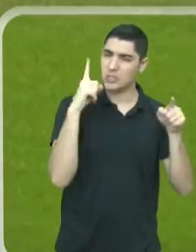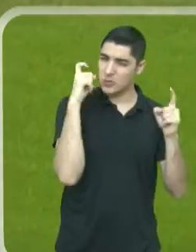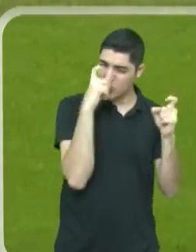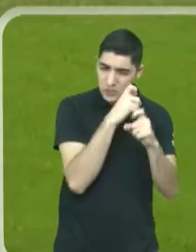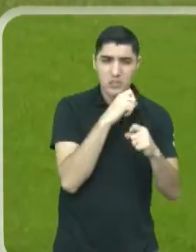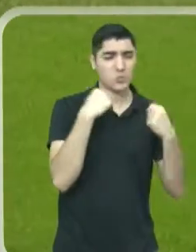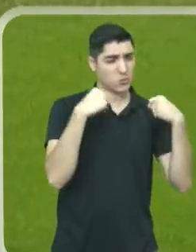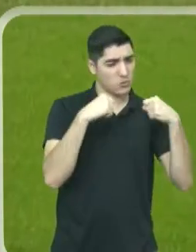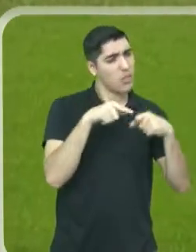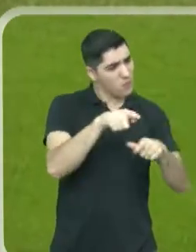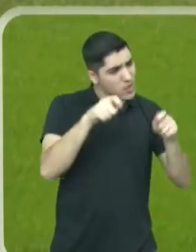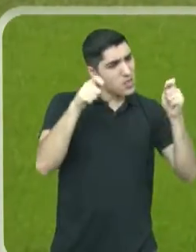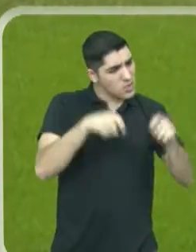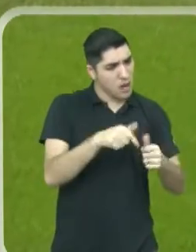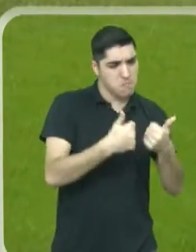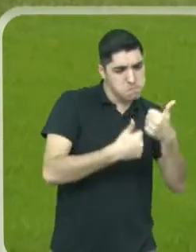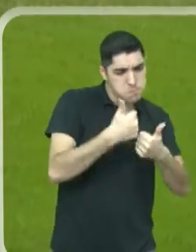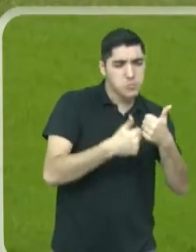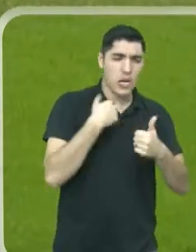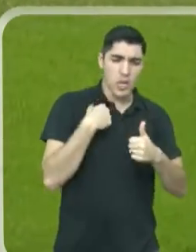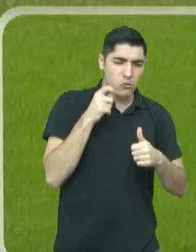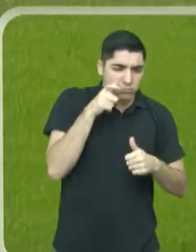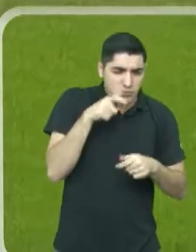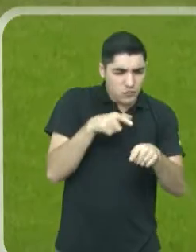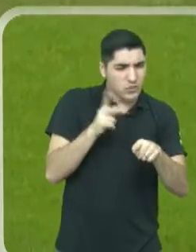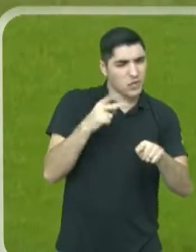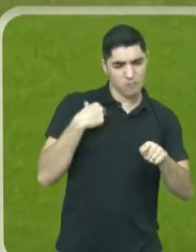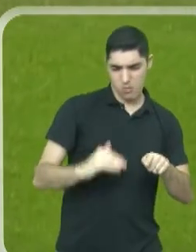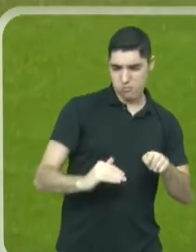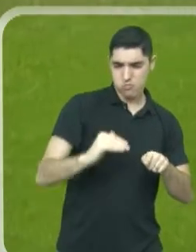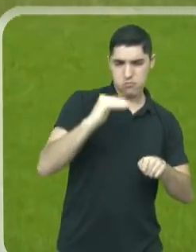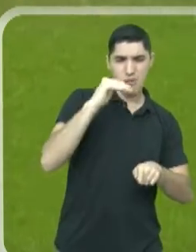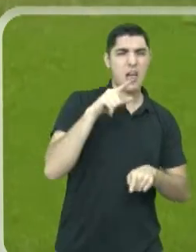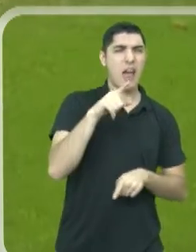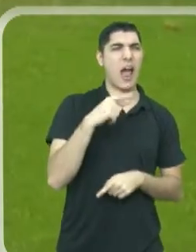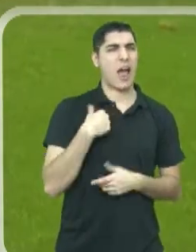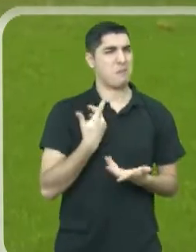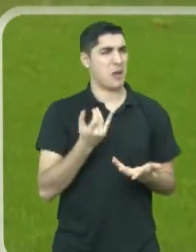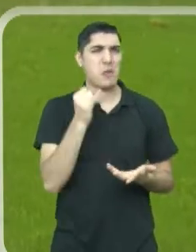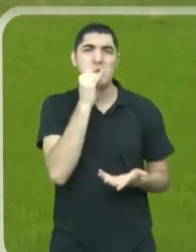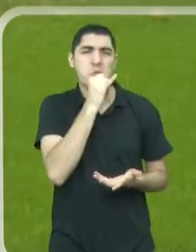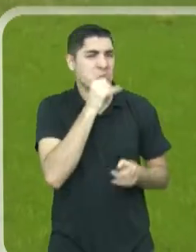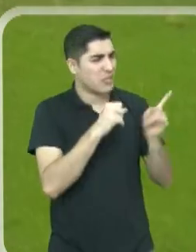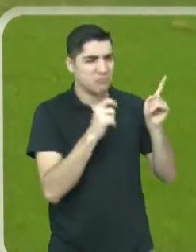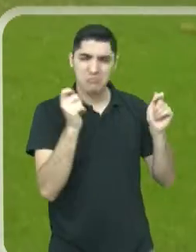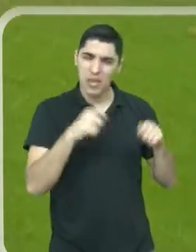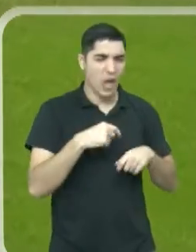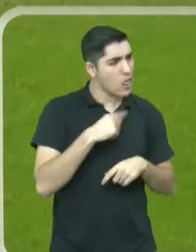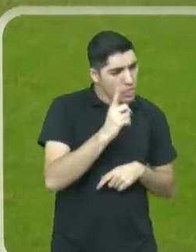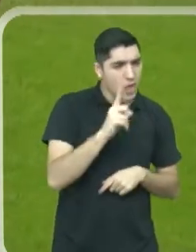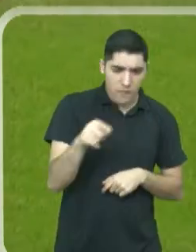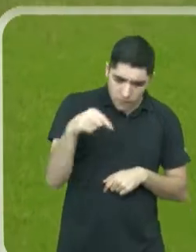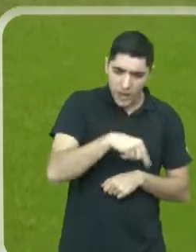tem condição de jogar, te acompanho desde criança. Falei, pô, mas o Fluminense não vai querer nem me ver. Falei, não, volta no Tupi aqui, começa a caminhada de novo. E